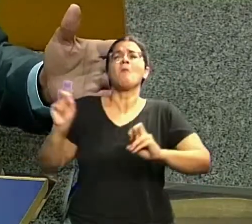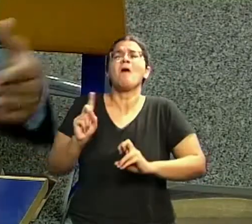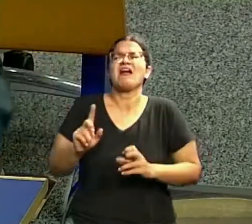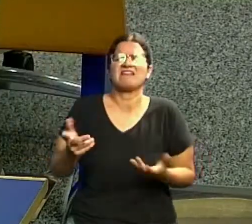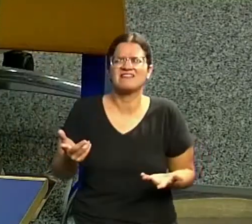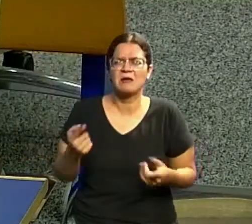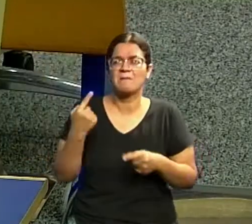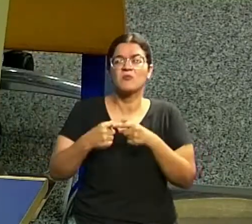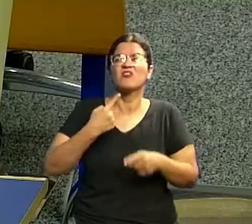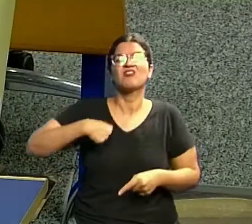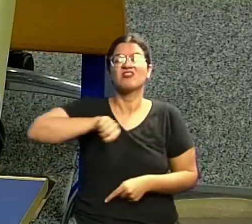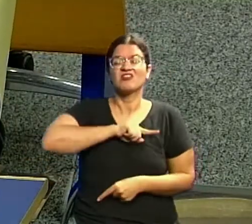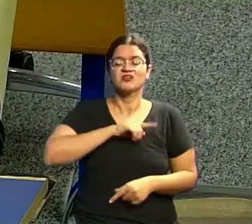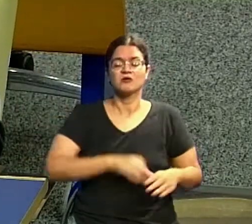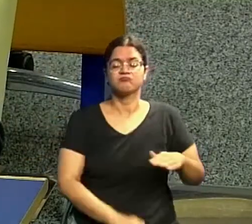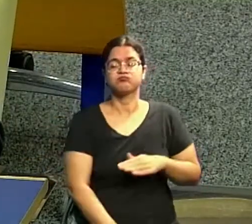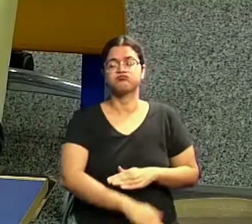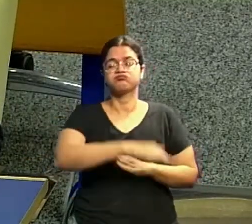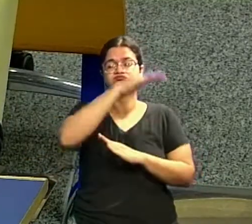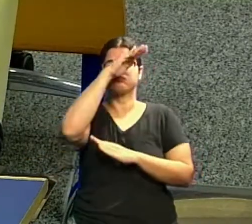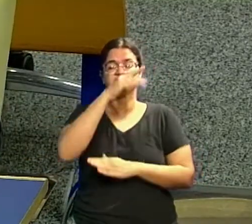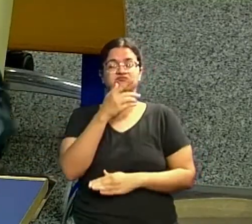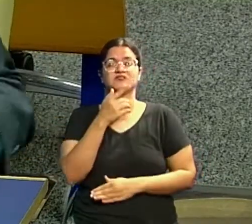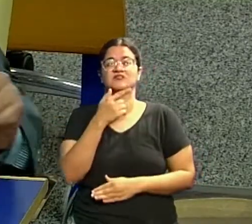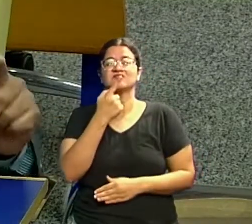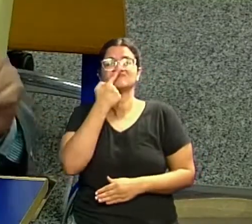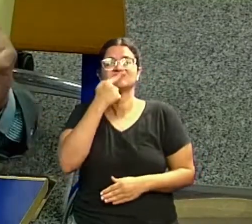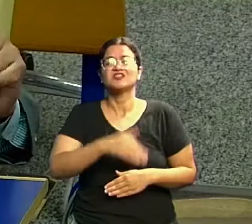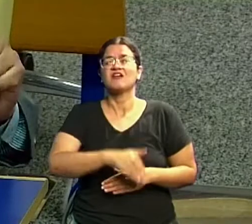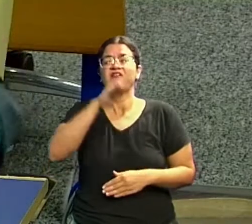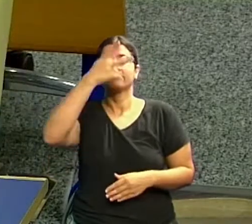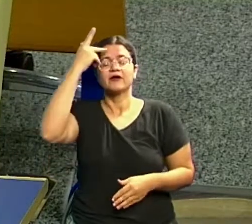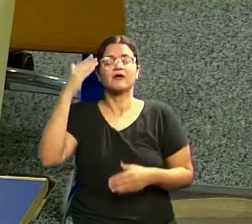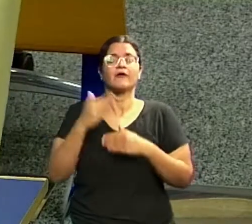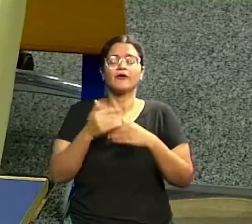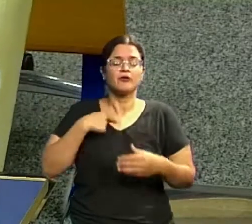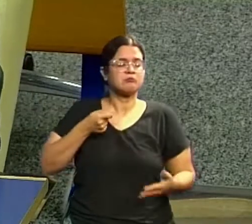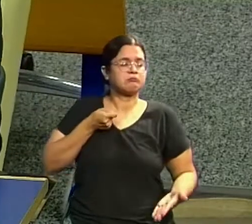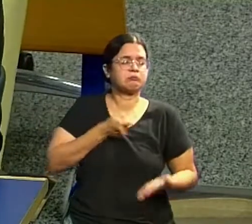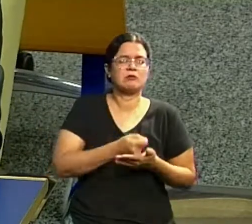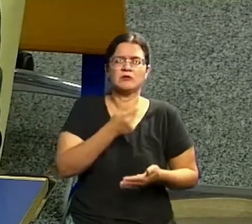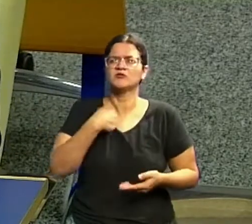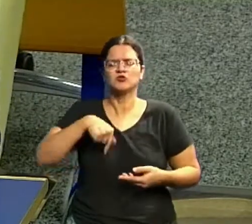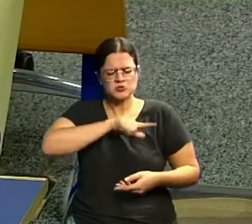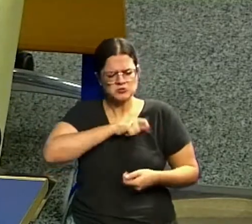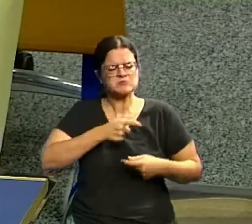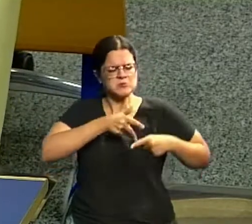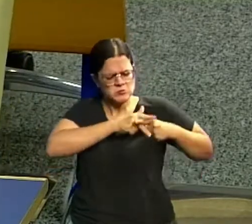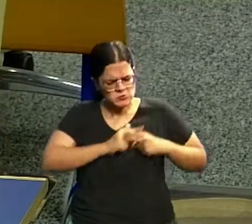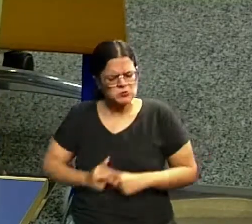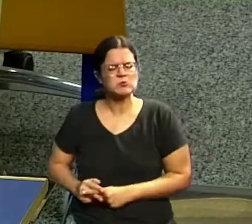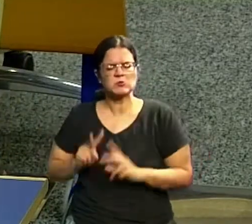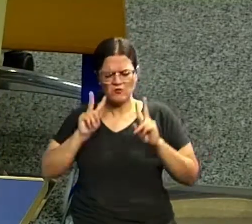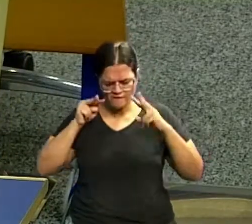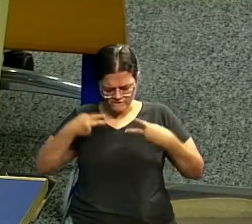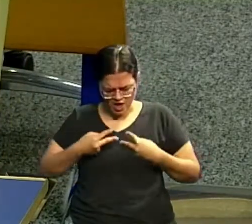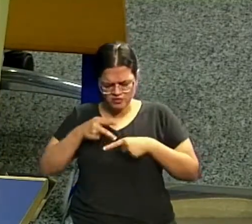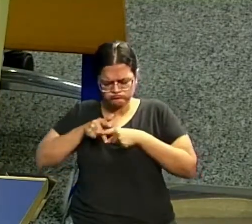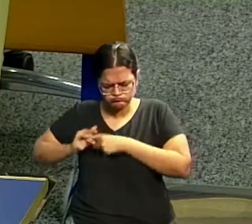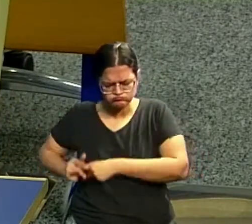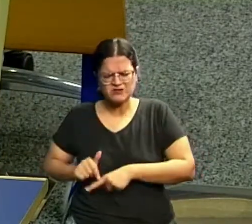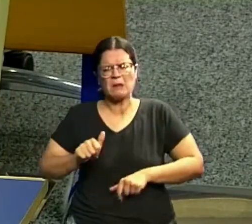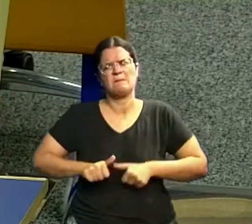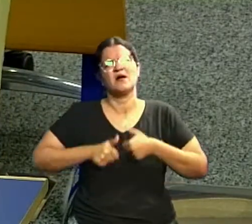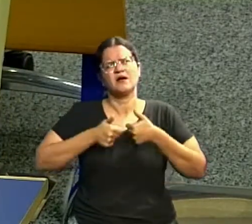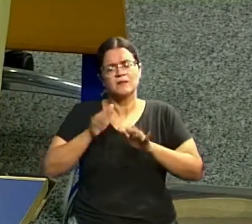perceber, porque nós fomos criados de uma forma tão machista que às vezes cometemos erros, e aqui nós temos que nos corrigir todo dia para não acontecer isso,